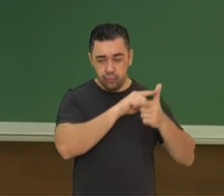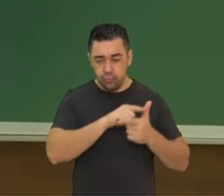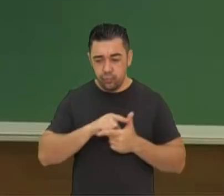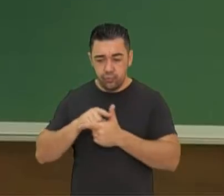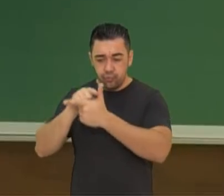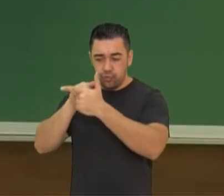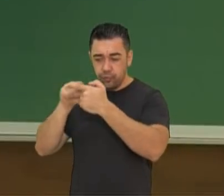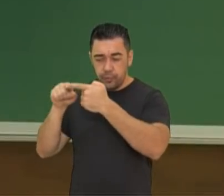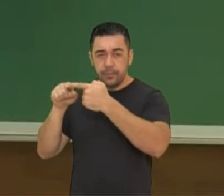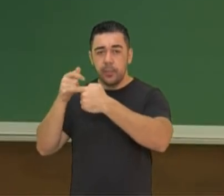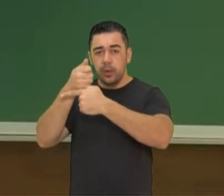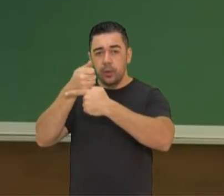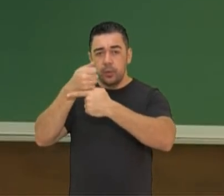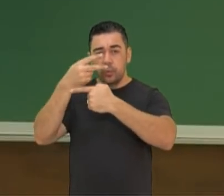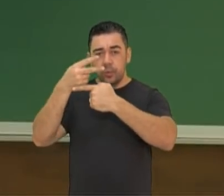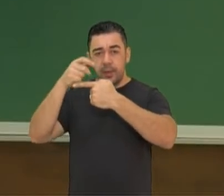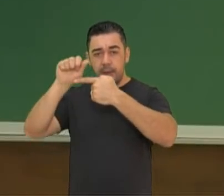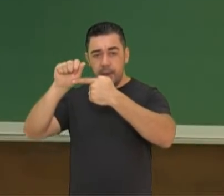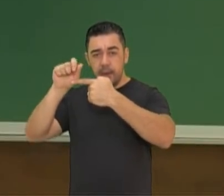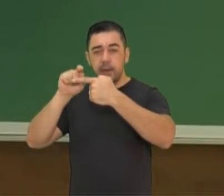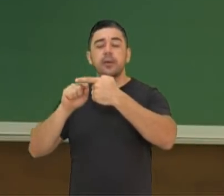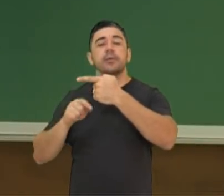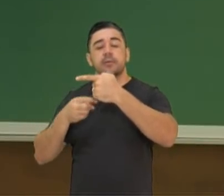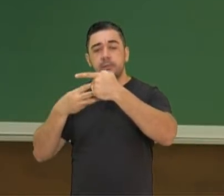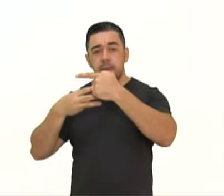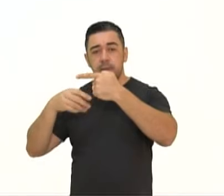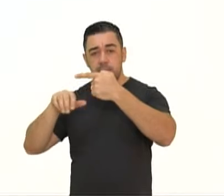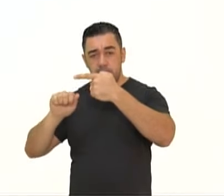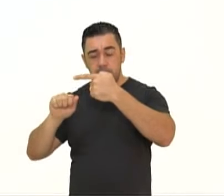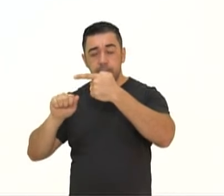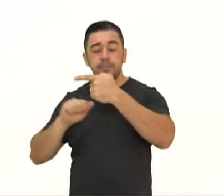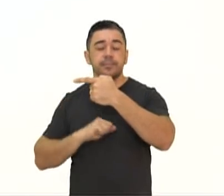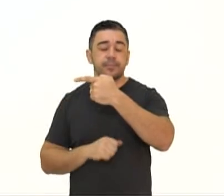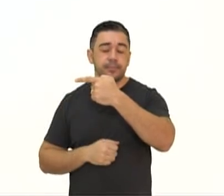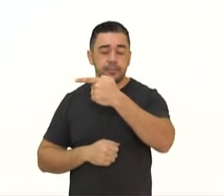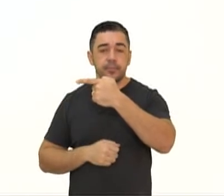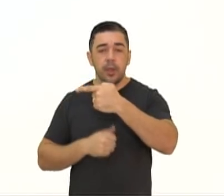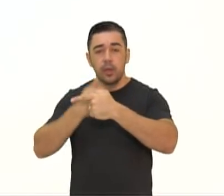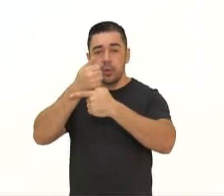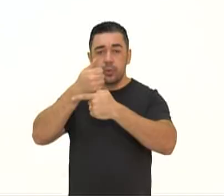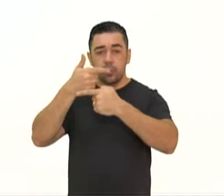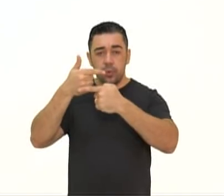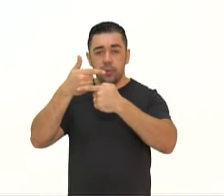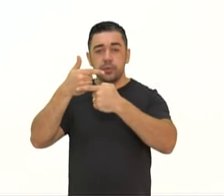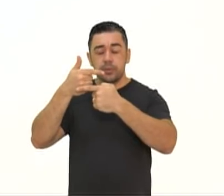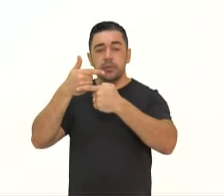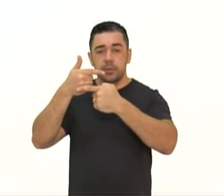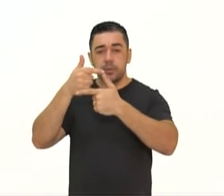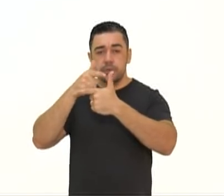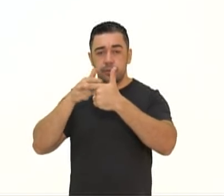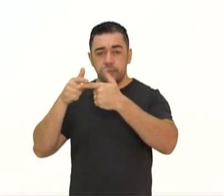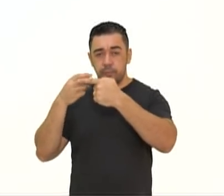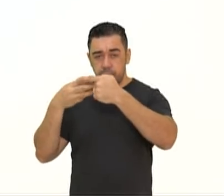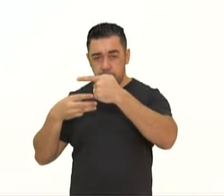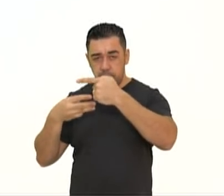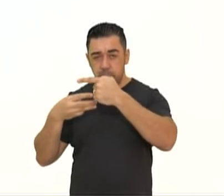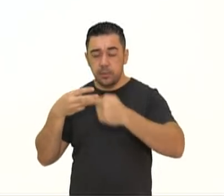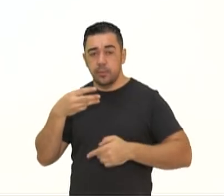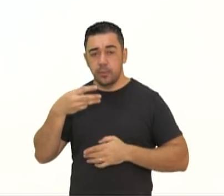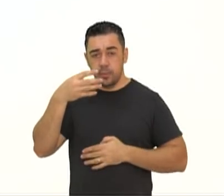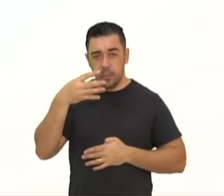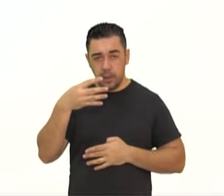quê? 12a dividido por 3a. 12 dividido por 3 é 4, e as letrinhas eu faço o